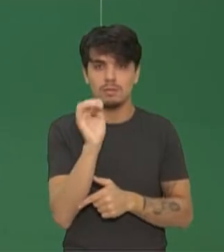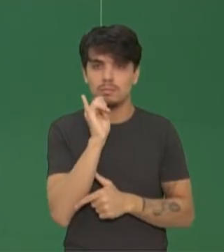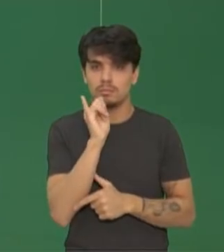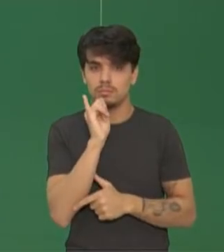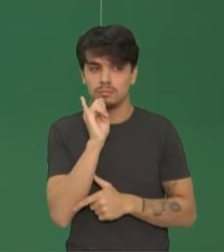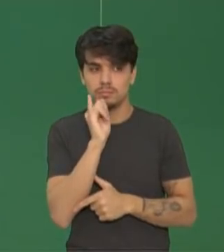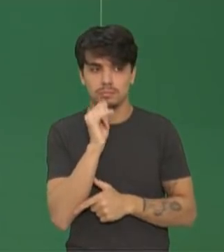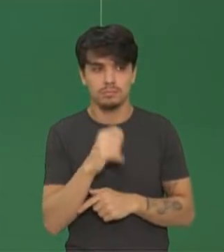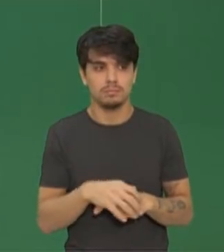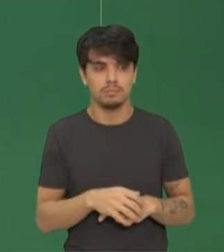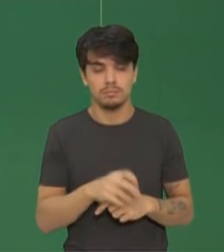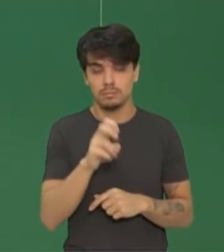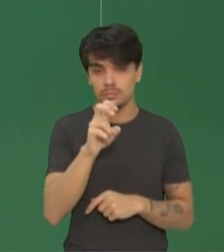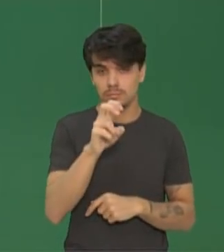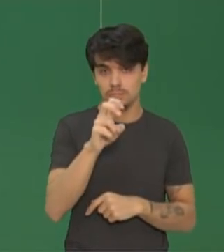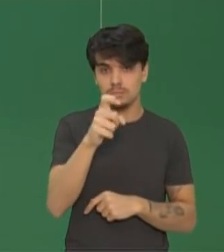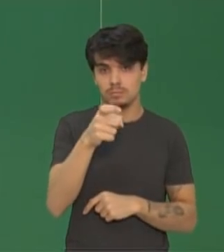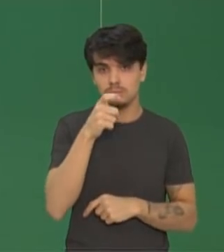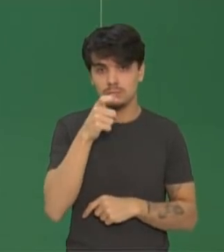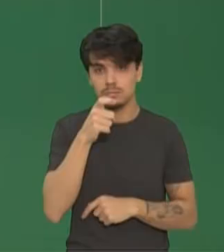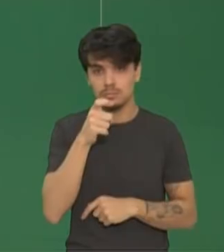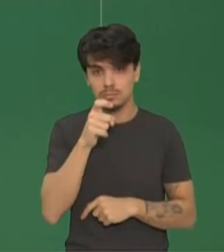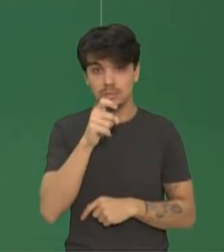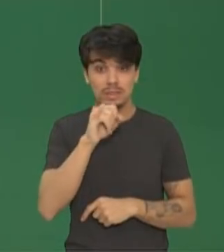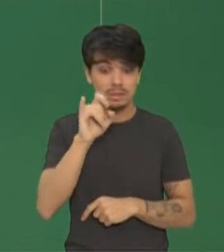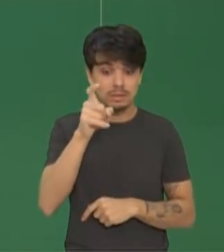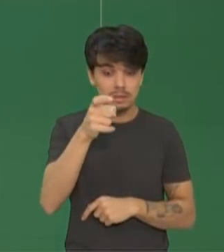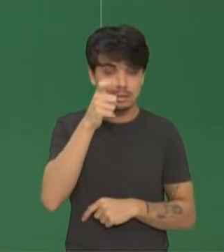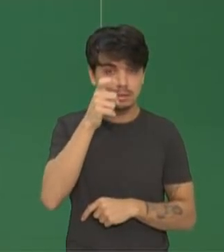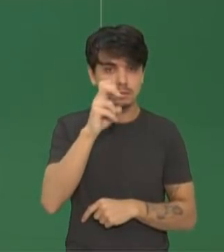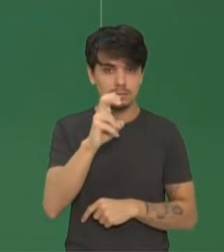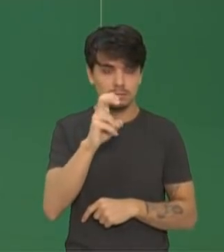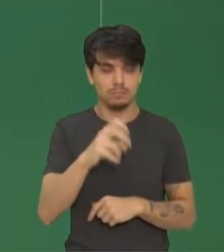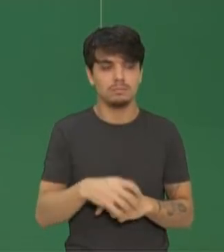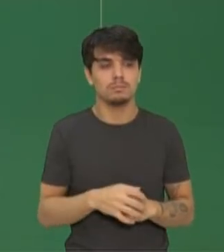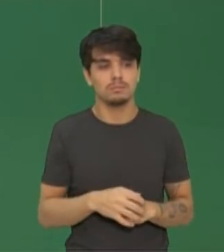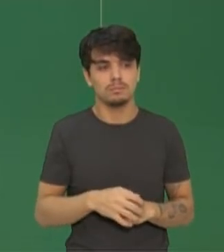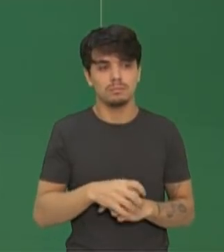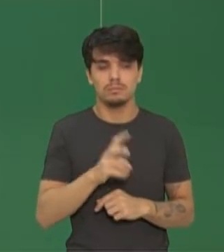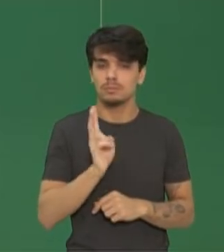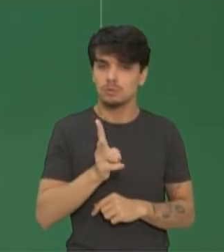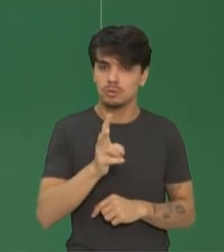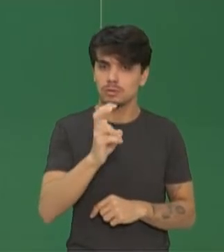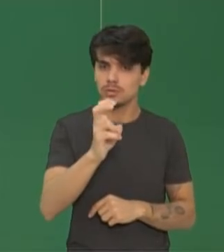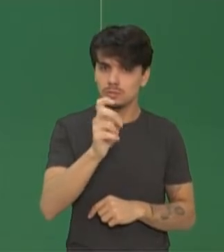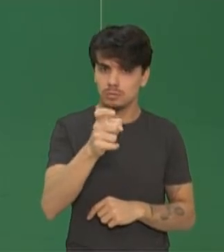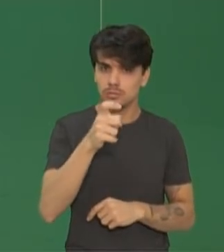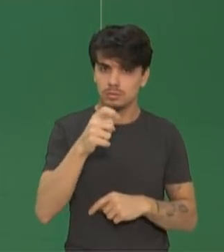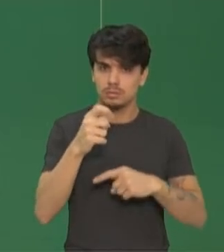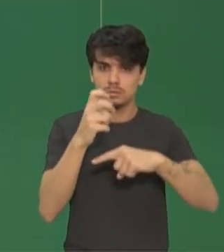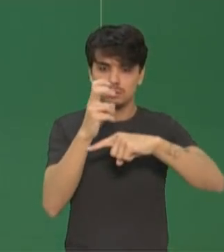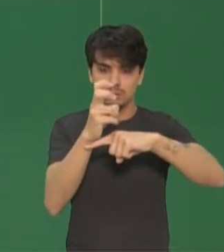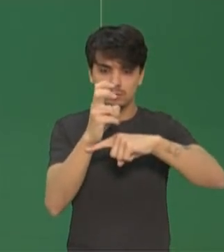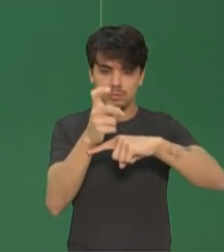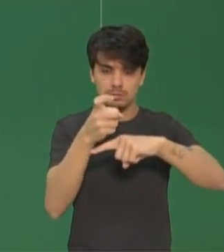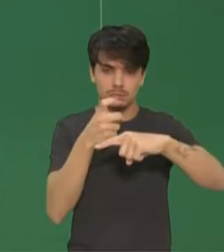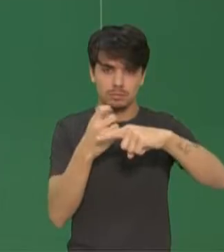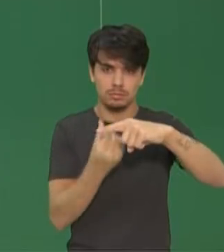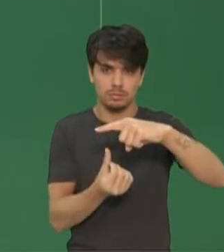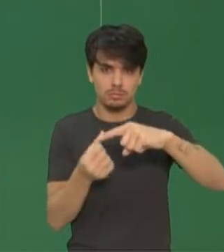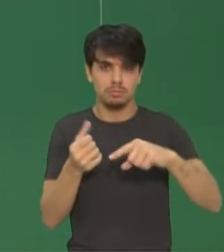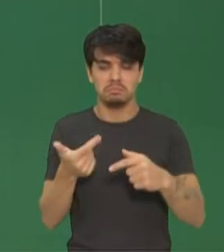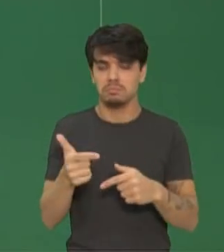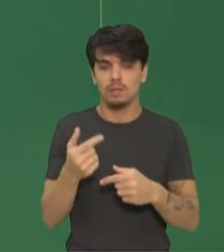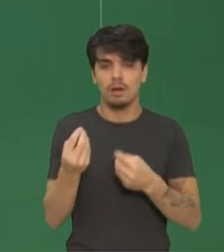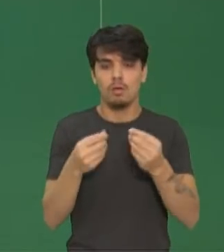se aqui fosse 5x. Se fosse 5x, continuaria 5x sobre 6. Não tem como simplificar, tá